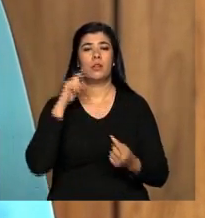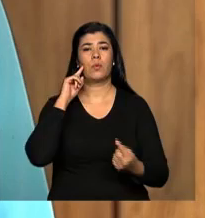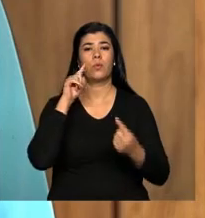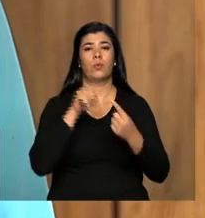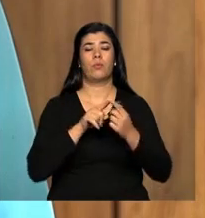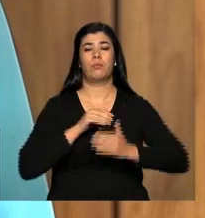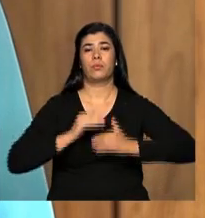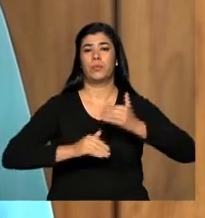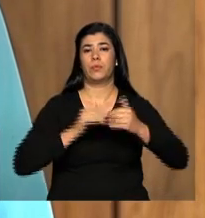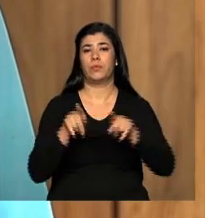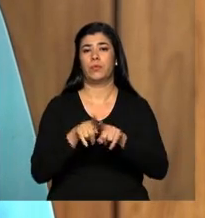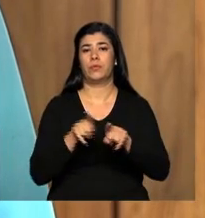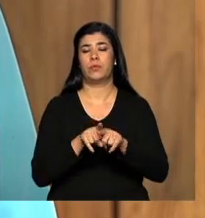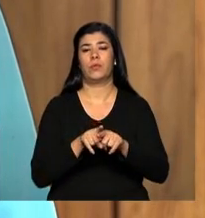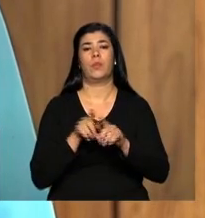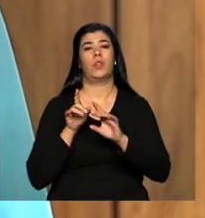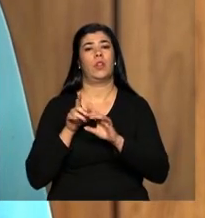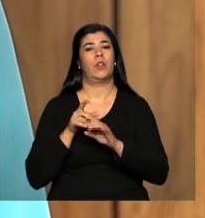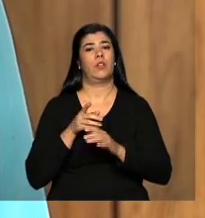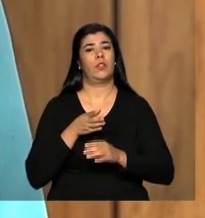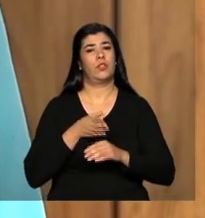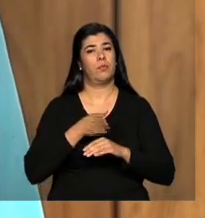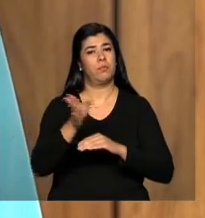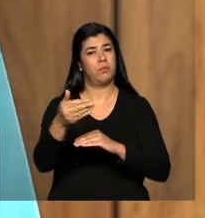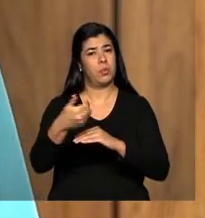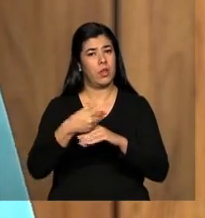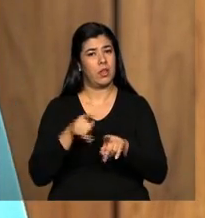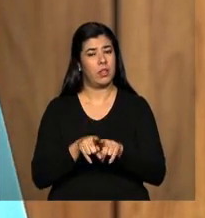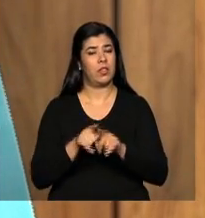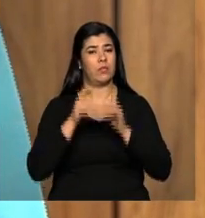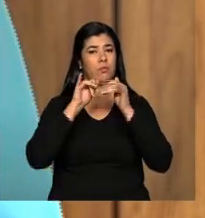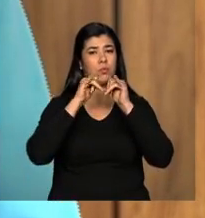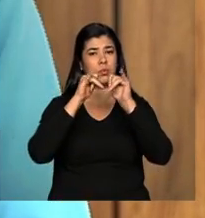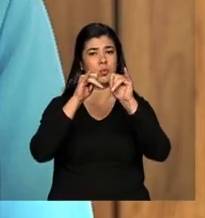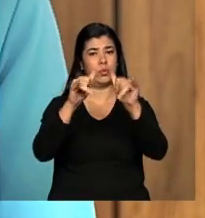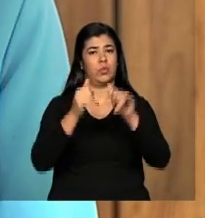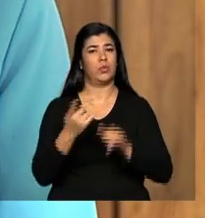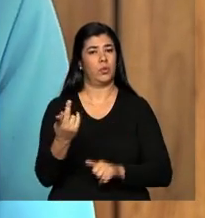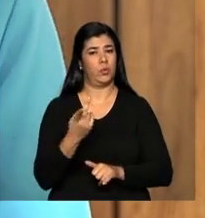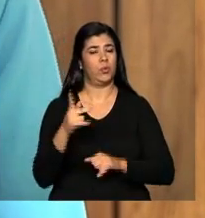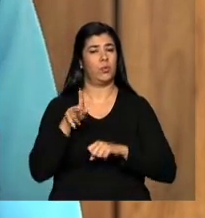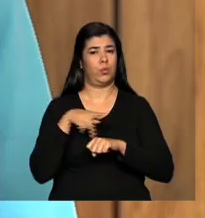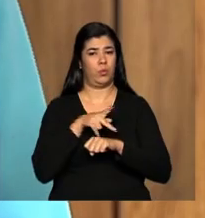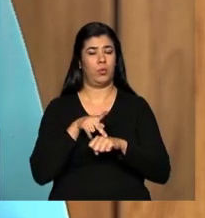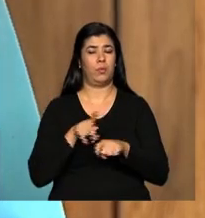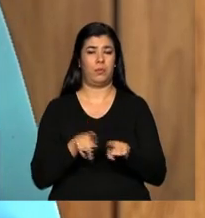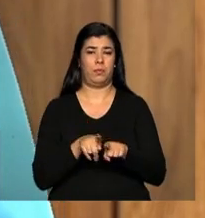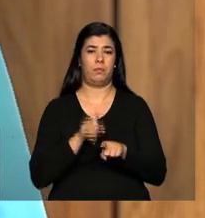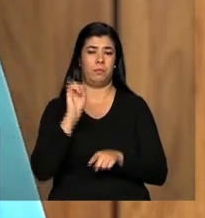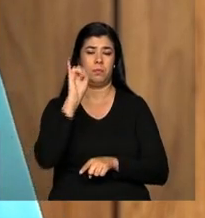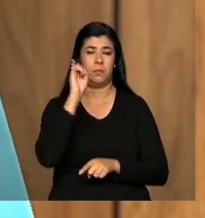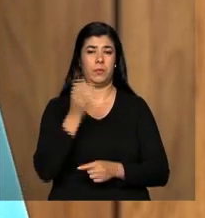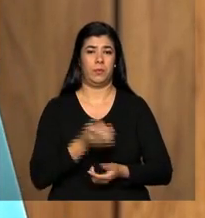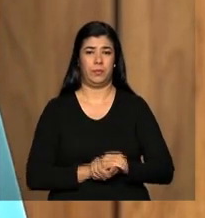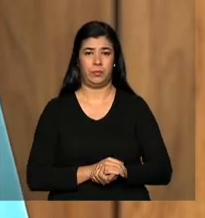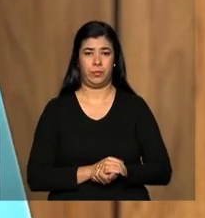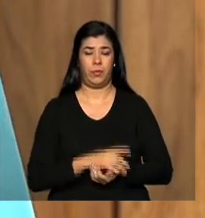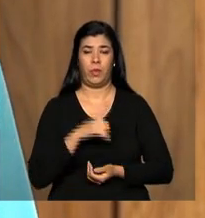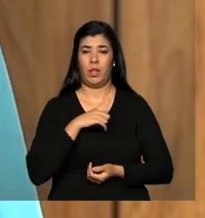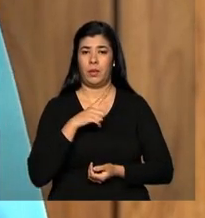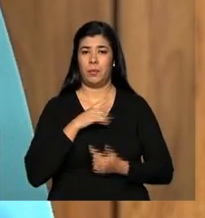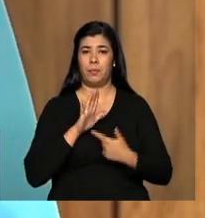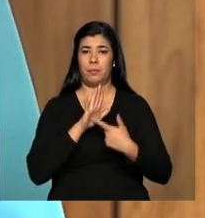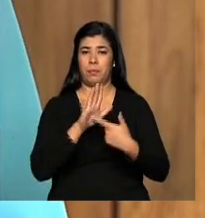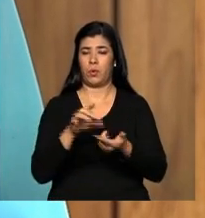um processo de intercâmbio permanente de eletricidade entre nossos dois países. São fruto